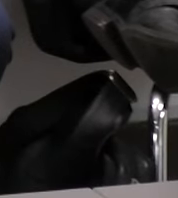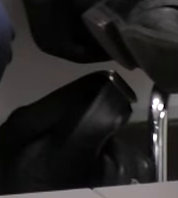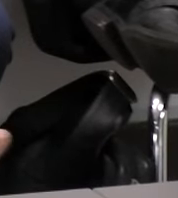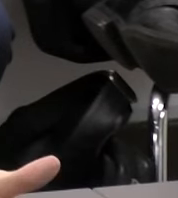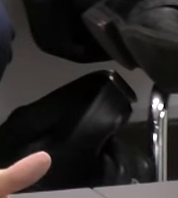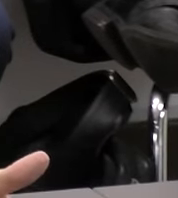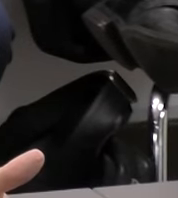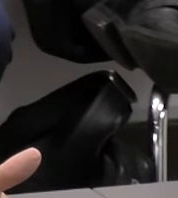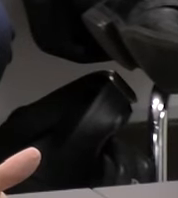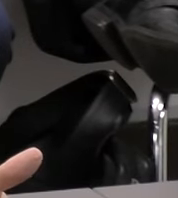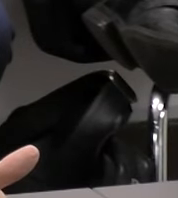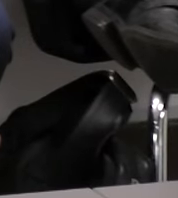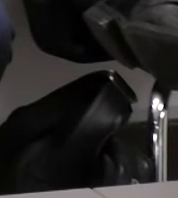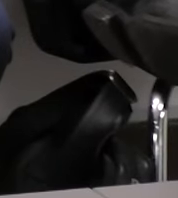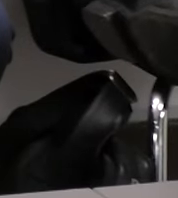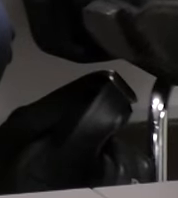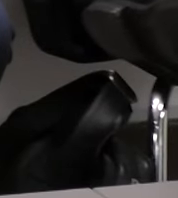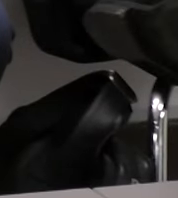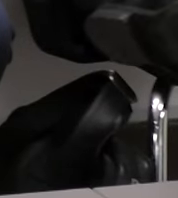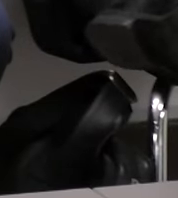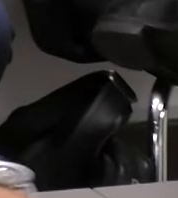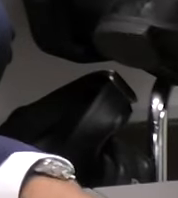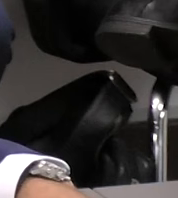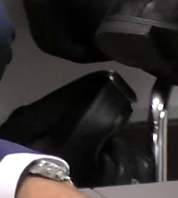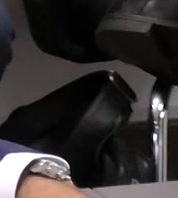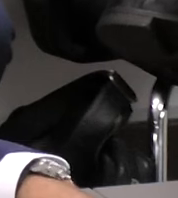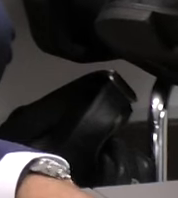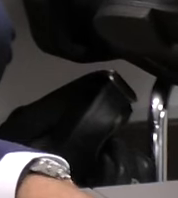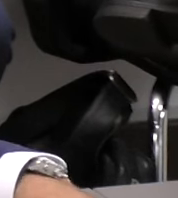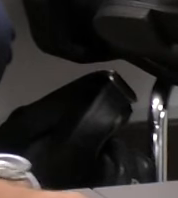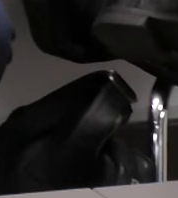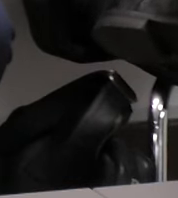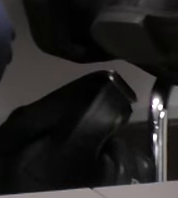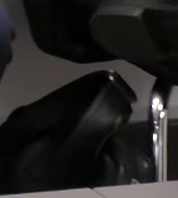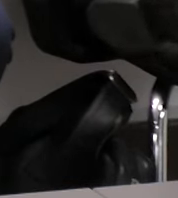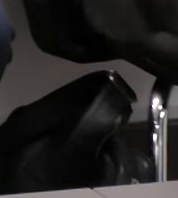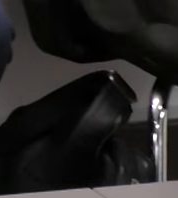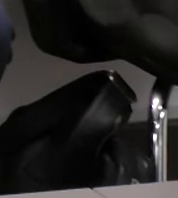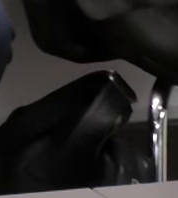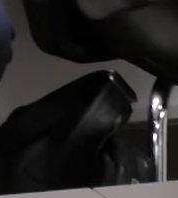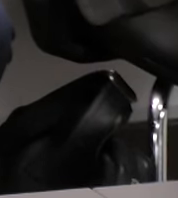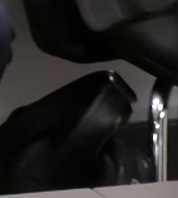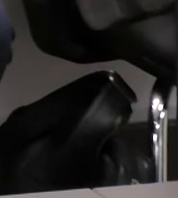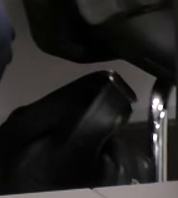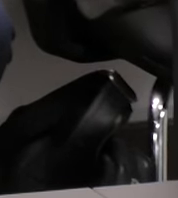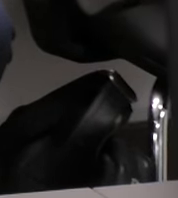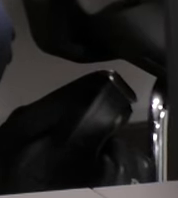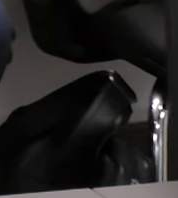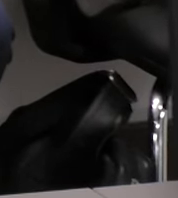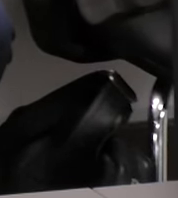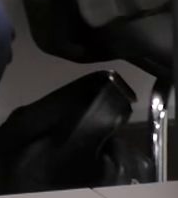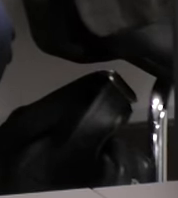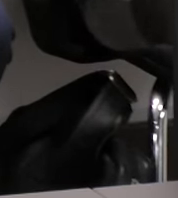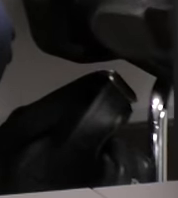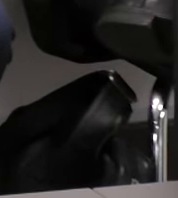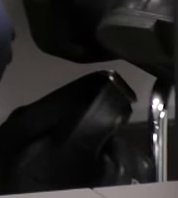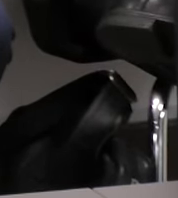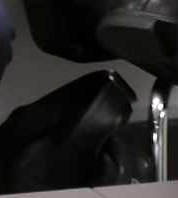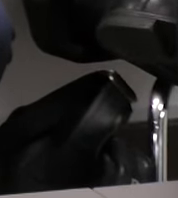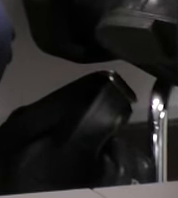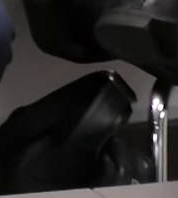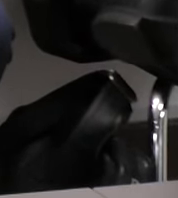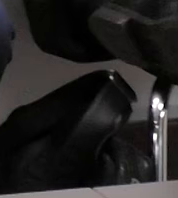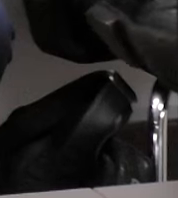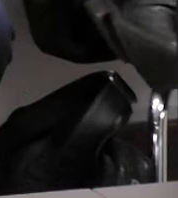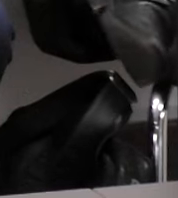na sua absolvição né Eh em todos os aspectos né então inclusive é interessante que haja